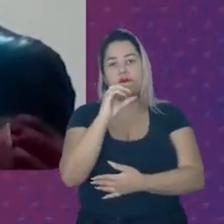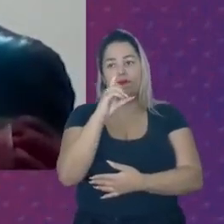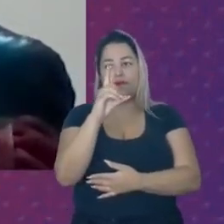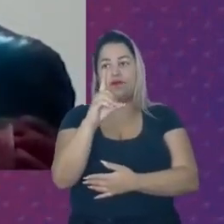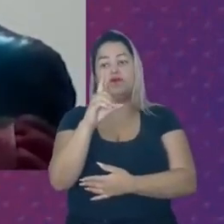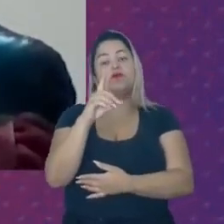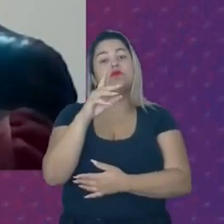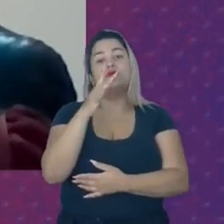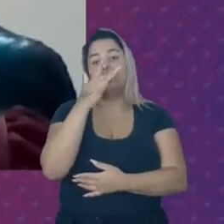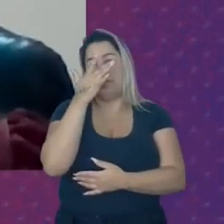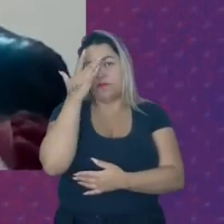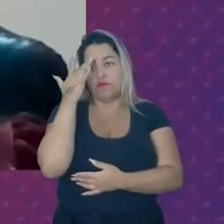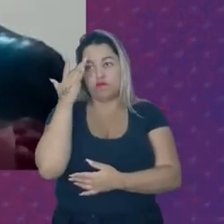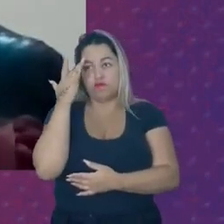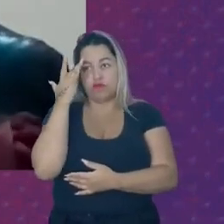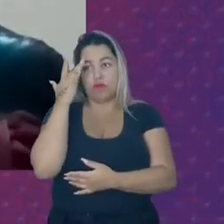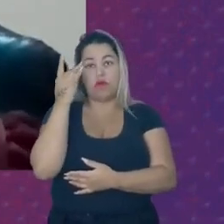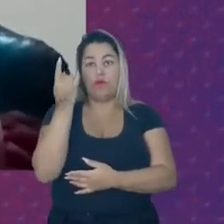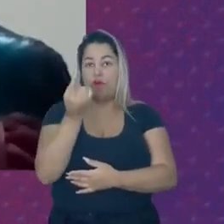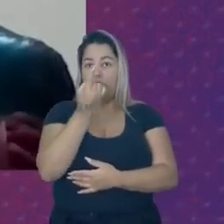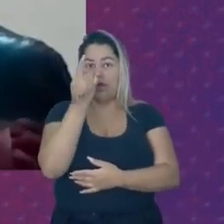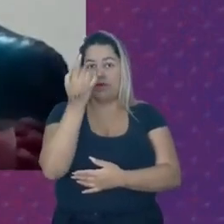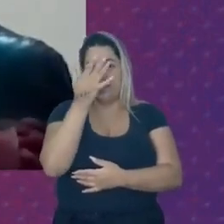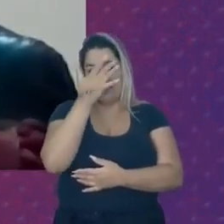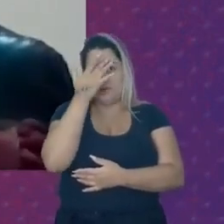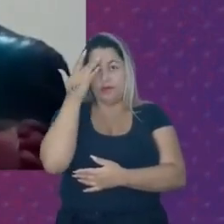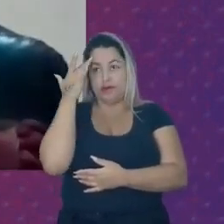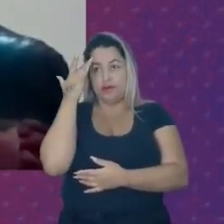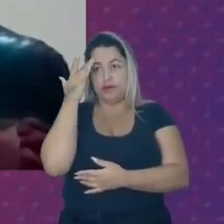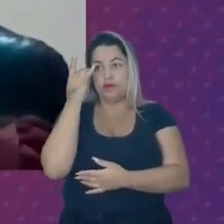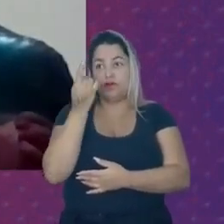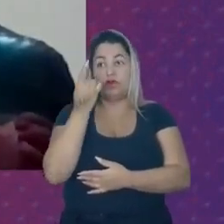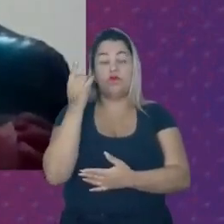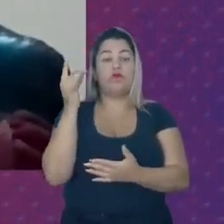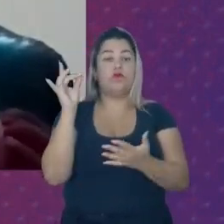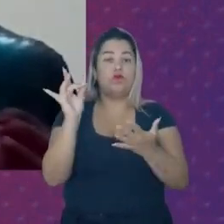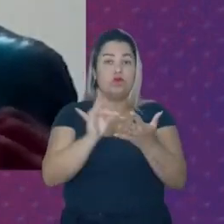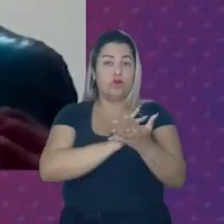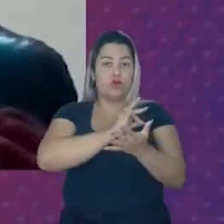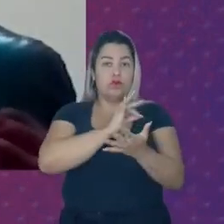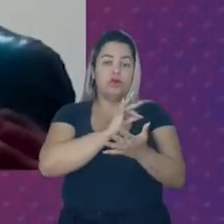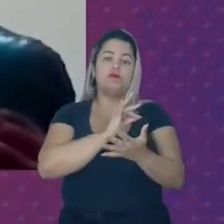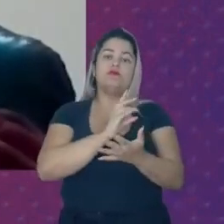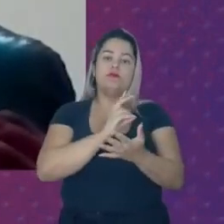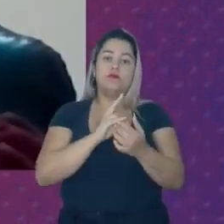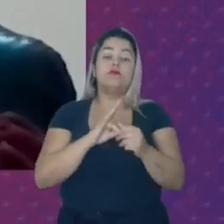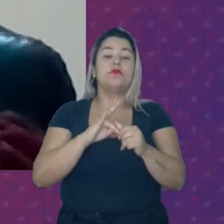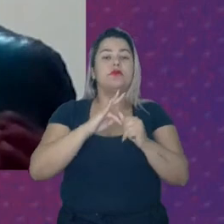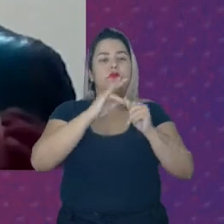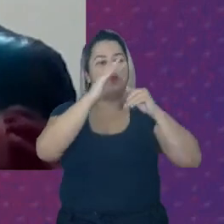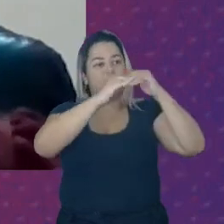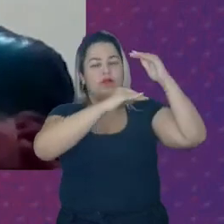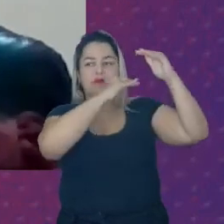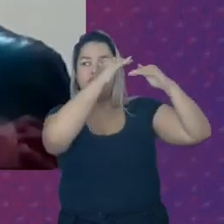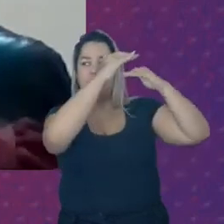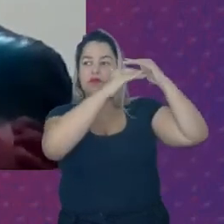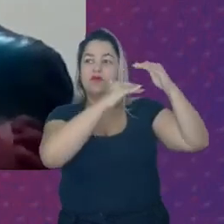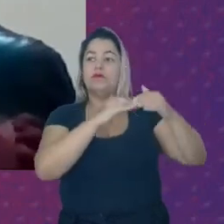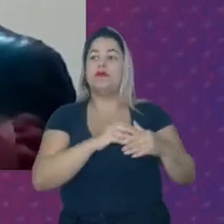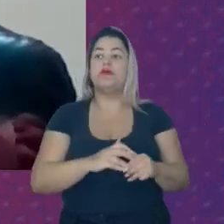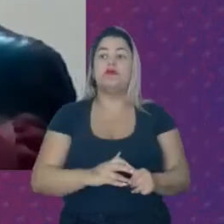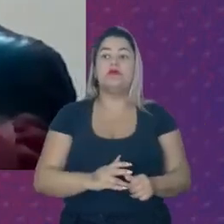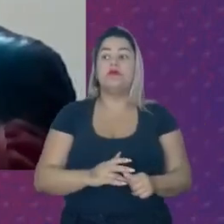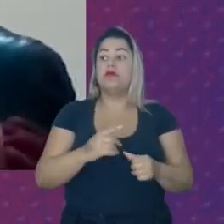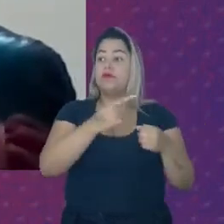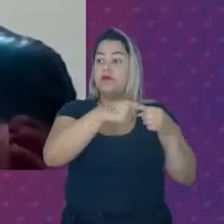famílias unipessoal, que é uma única pessoa por um cadastro. Então, isso cresceu muito aqui na minha